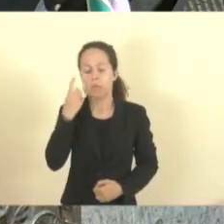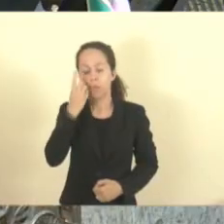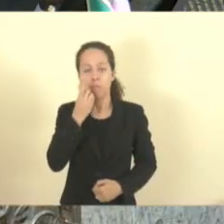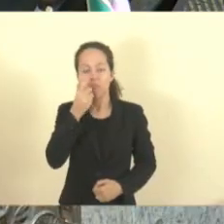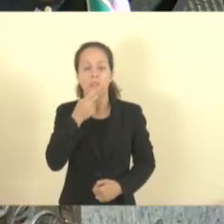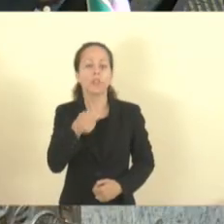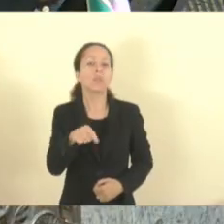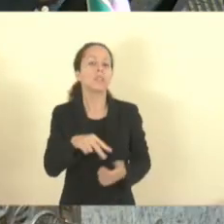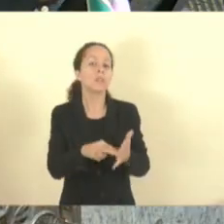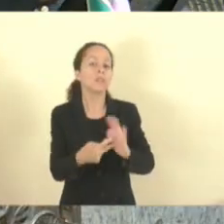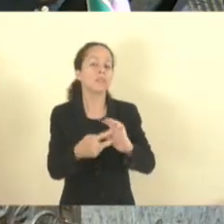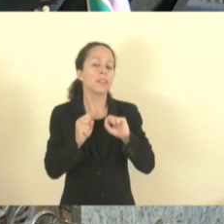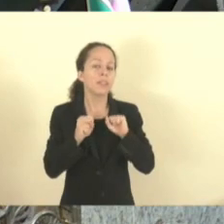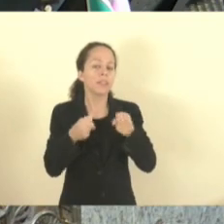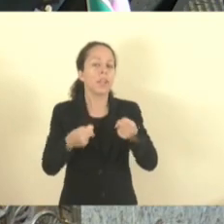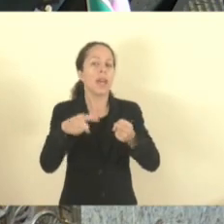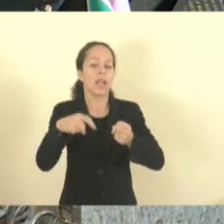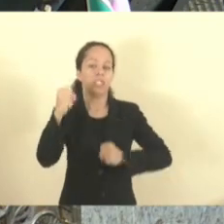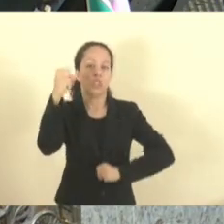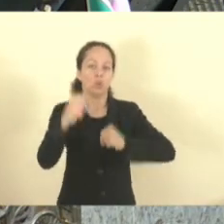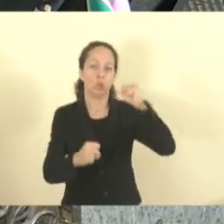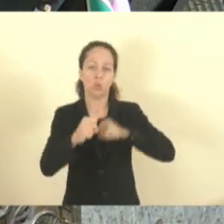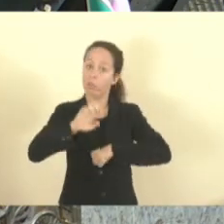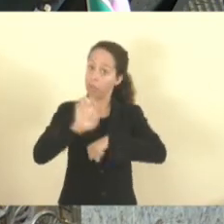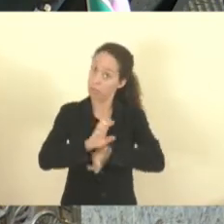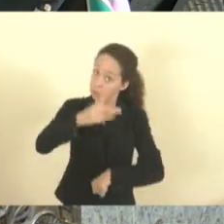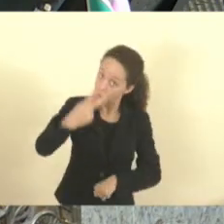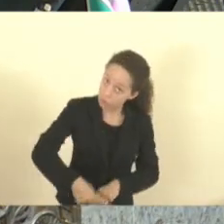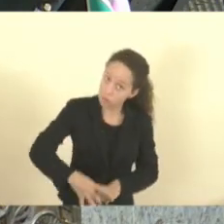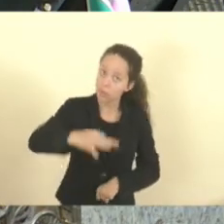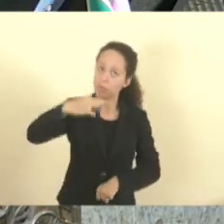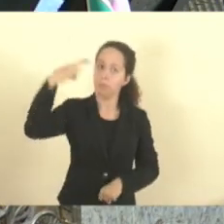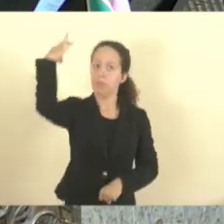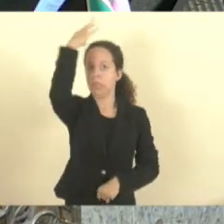defender a indústria capixaba.